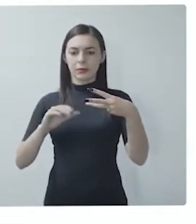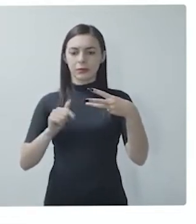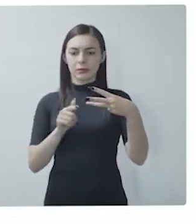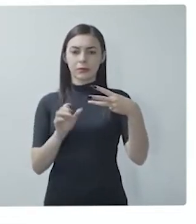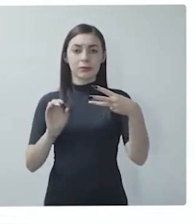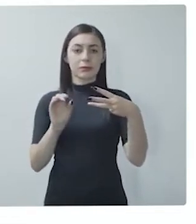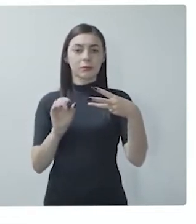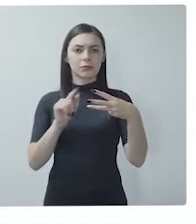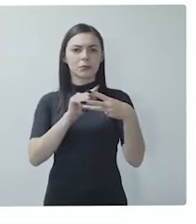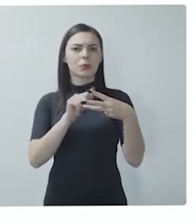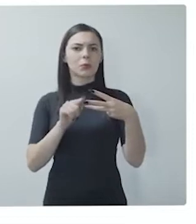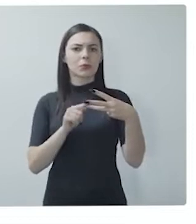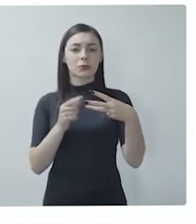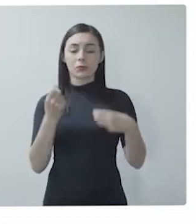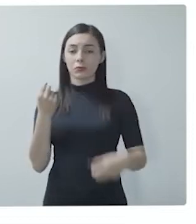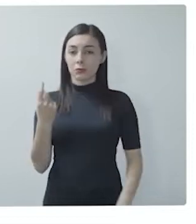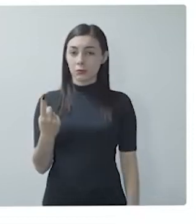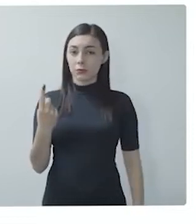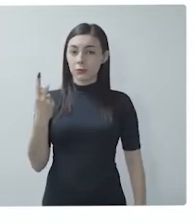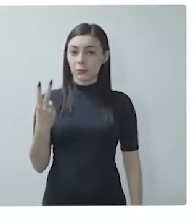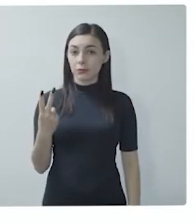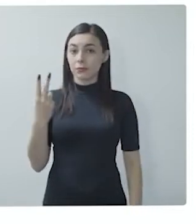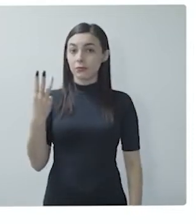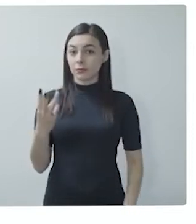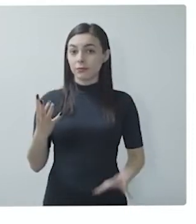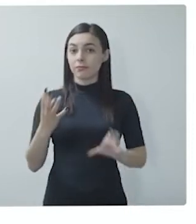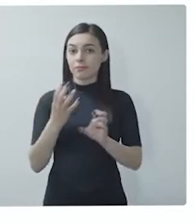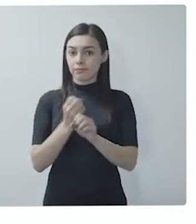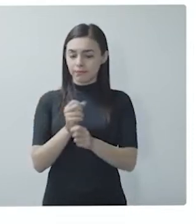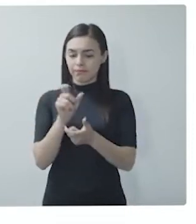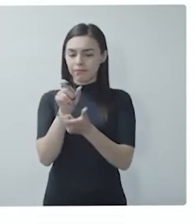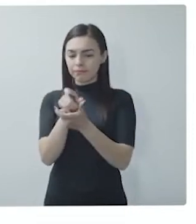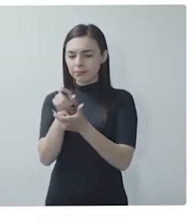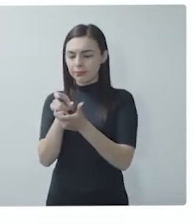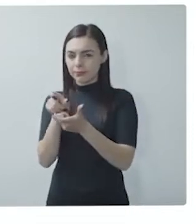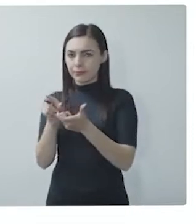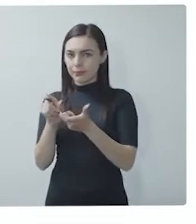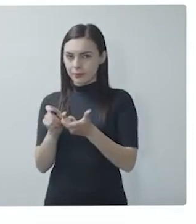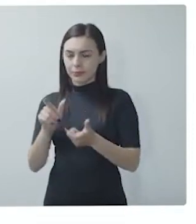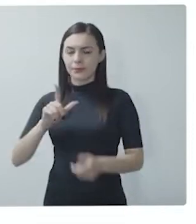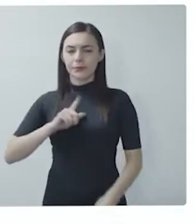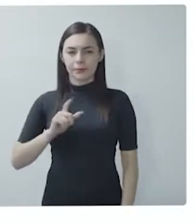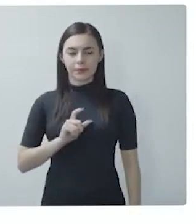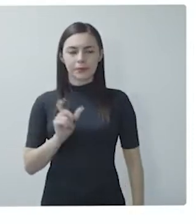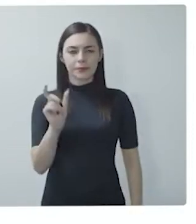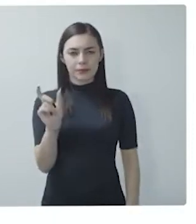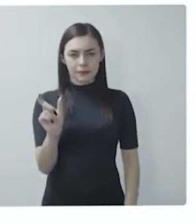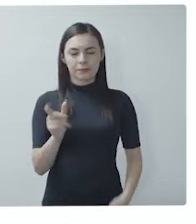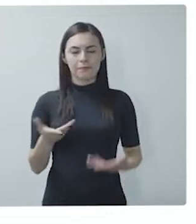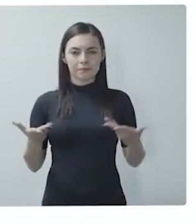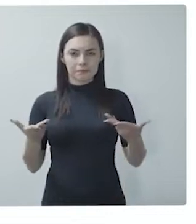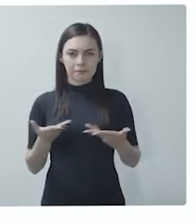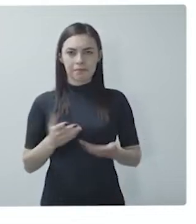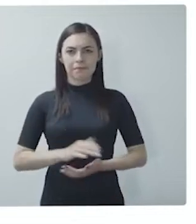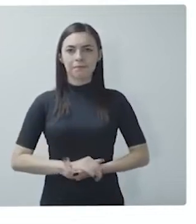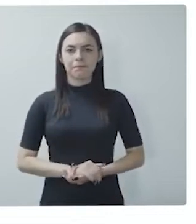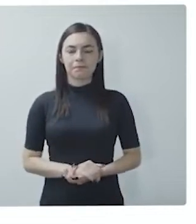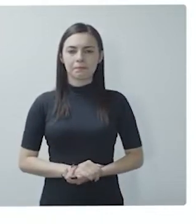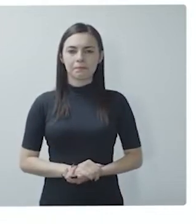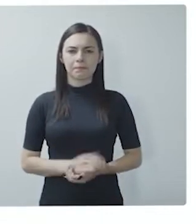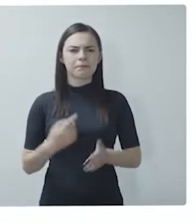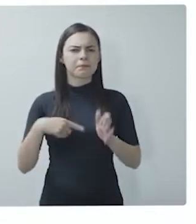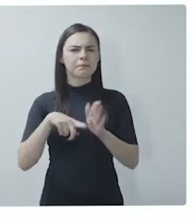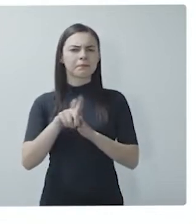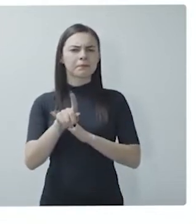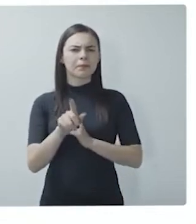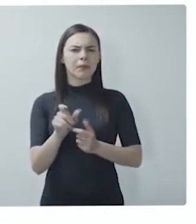Quantas sílabas? Uma, duas, três. 3 sílabas temos na palavra natação. Qual é